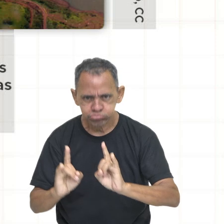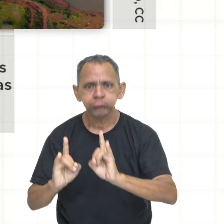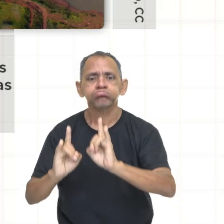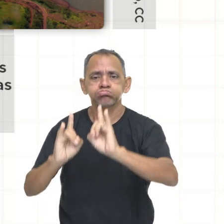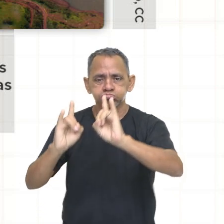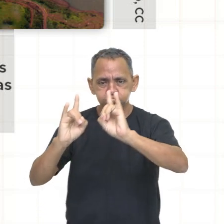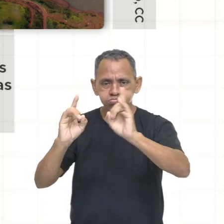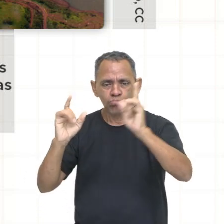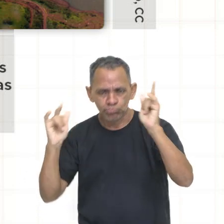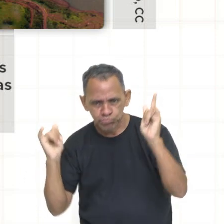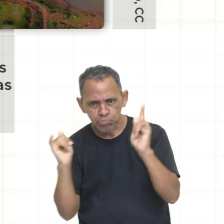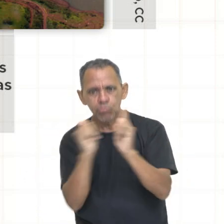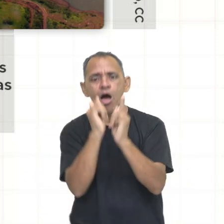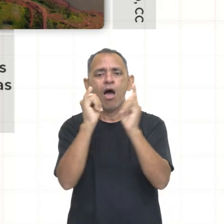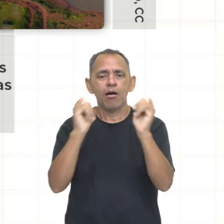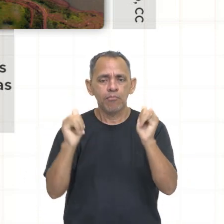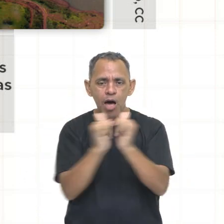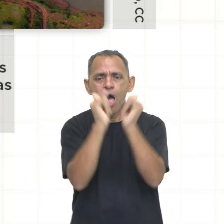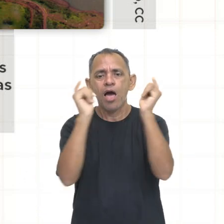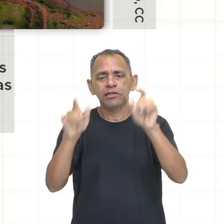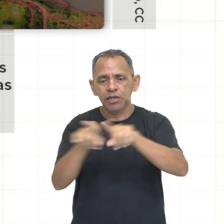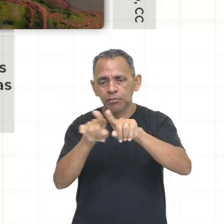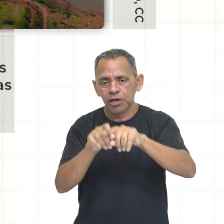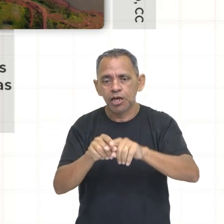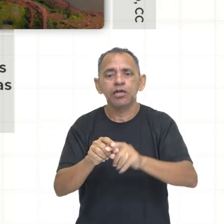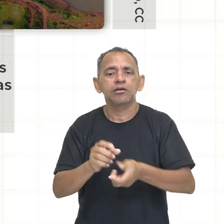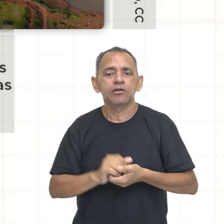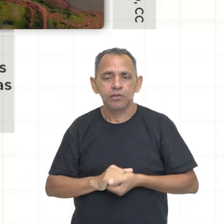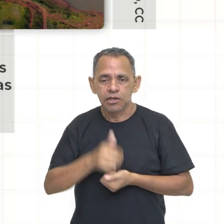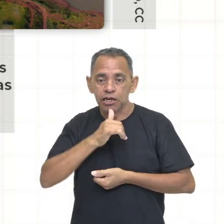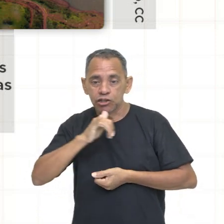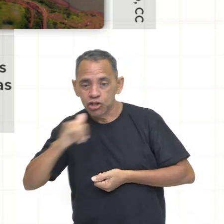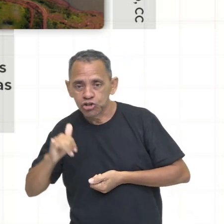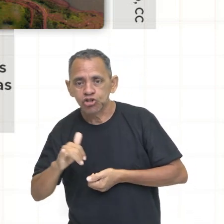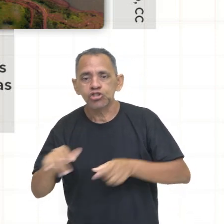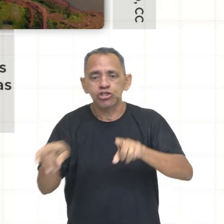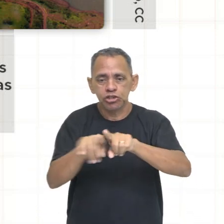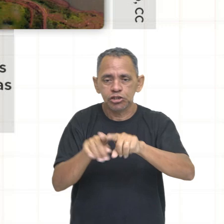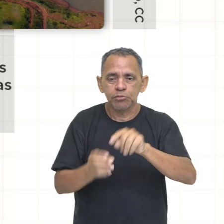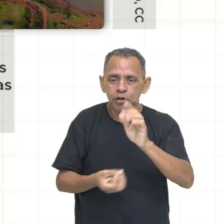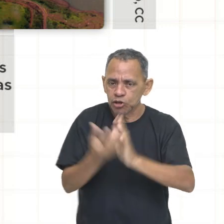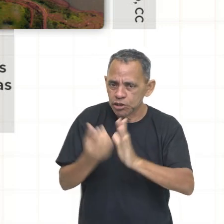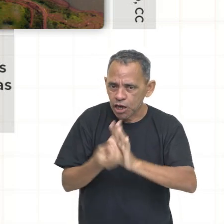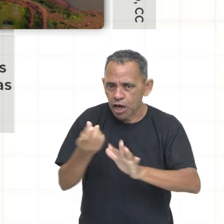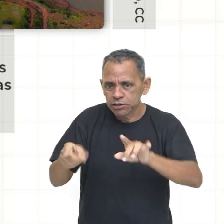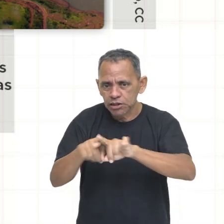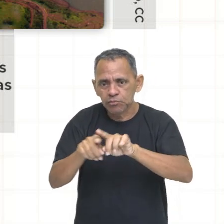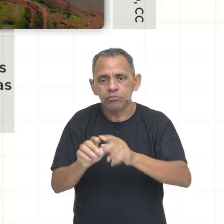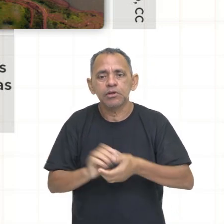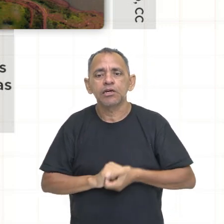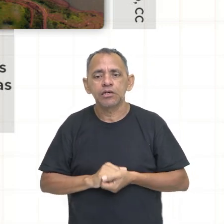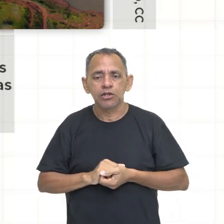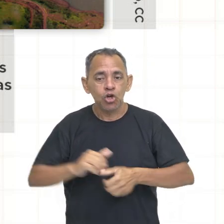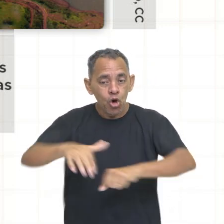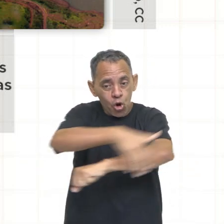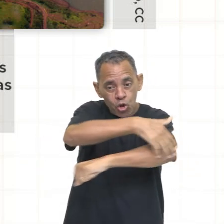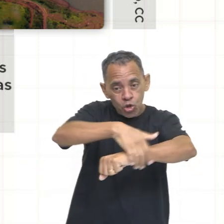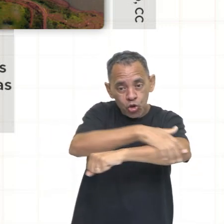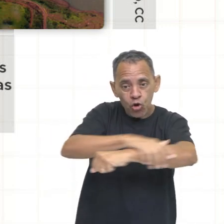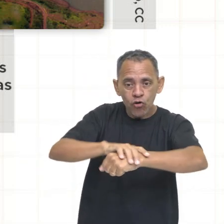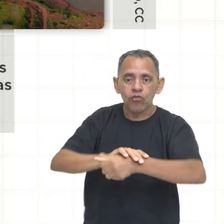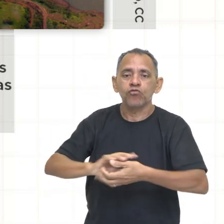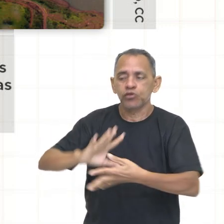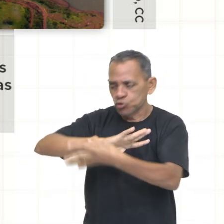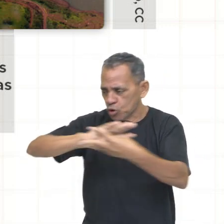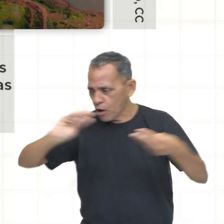caso a hidrelétrica, para a produção de energia e também as rodovias para o escoamento de mercadorias do interior